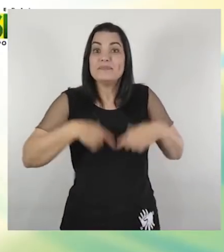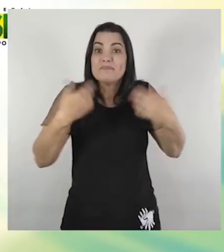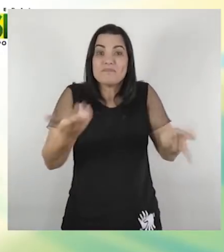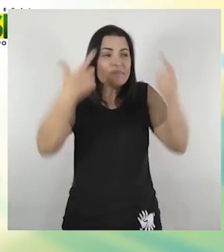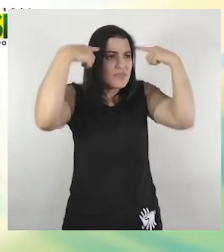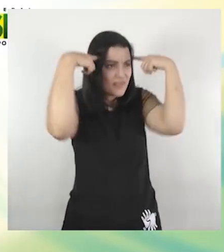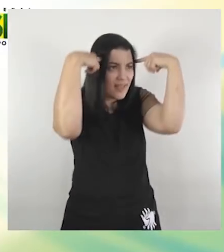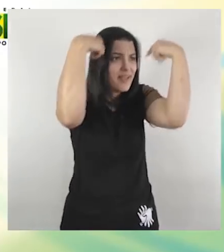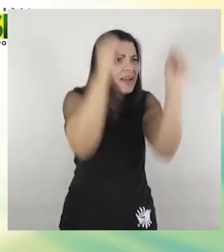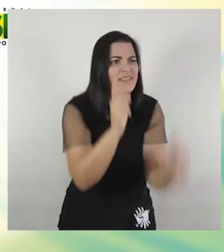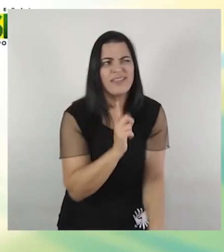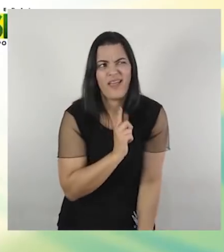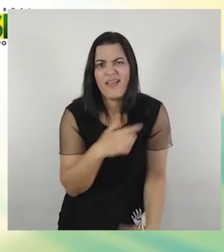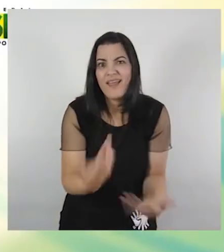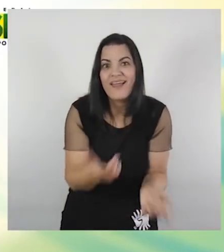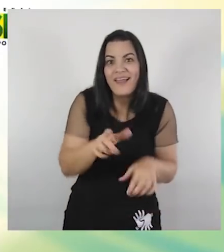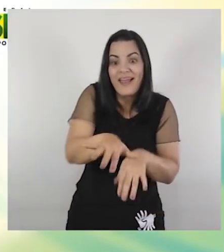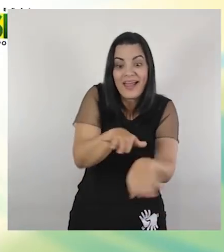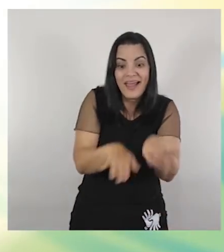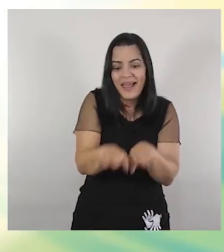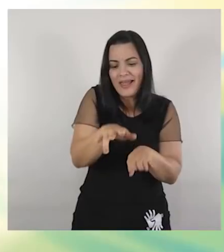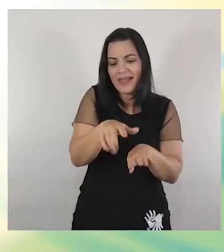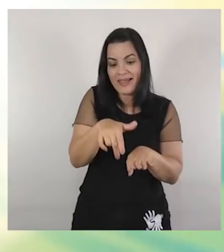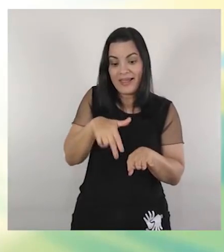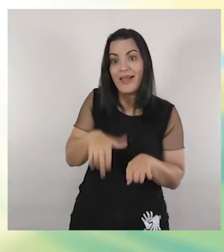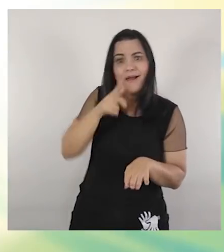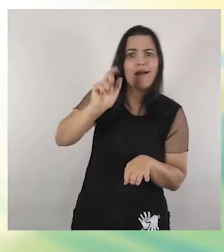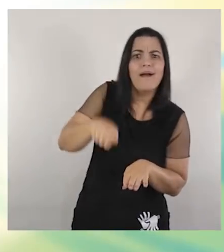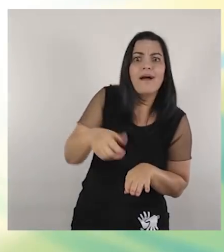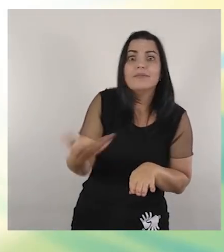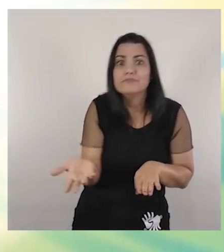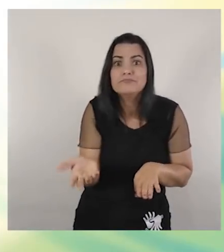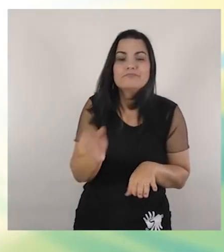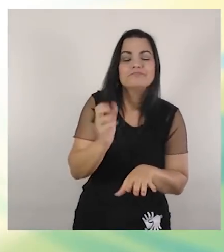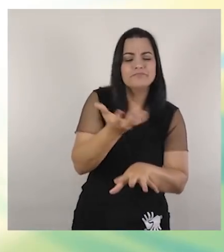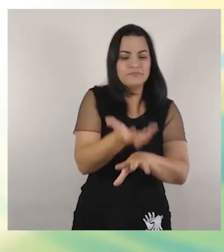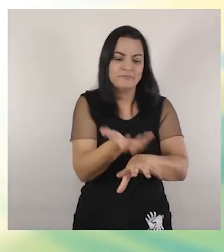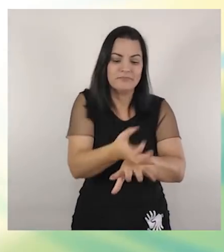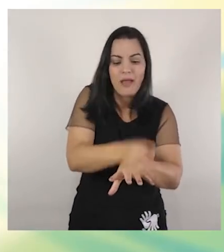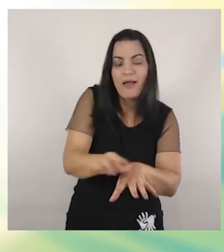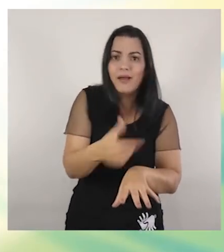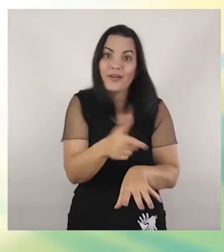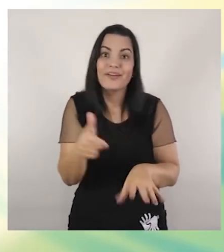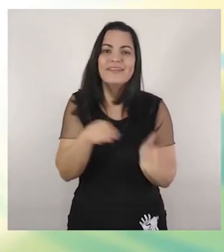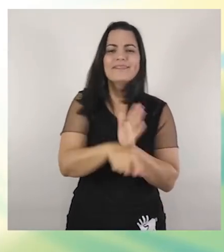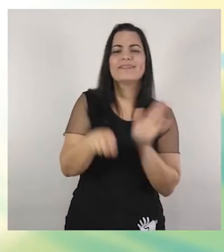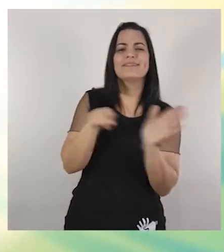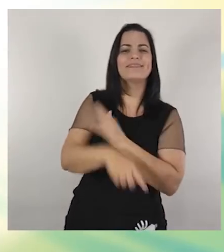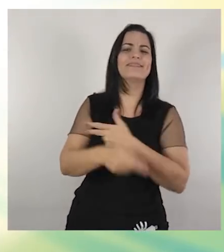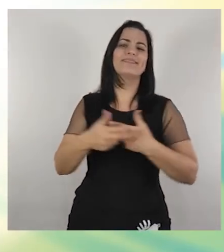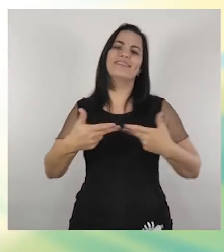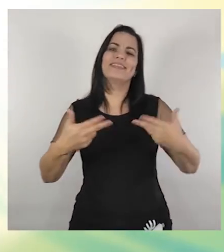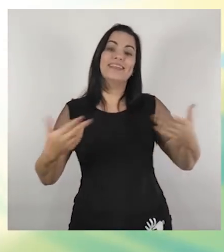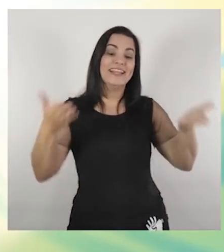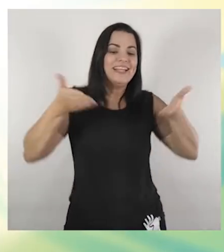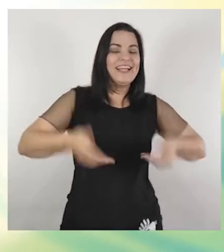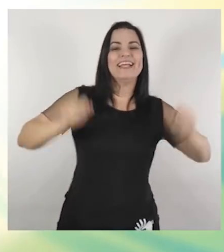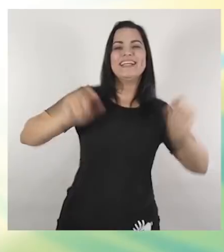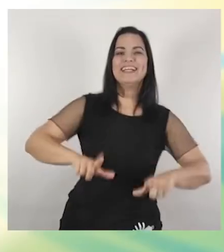que existe doente? Dá pra andar de trás pra frente, abacaxi não tem semente. Tudo que a pergunta a Luna